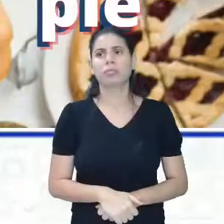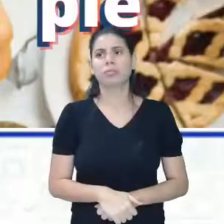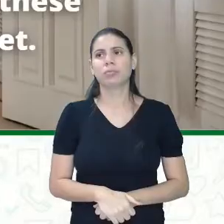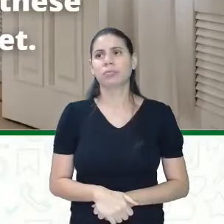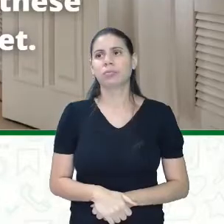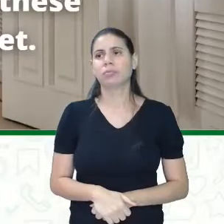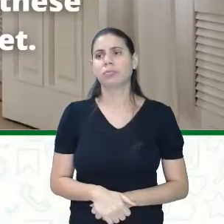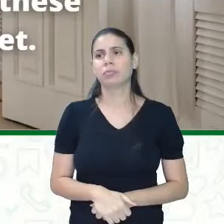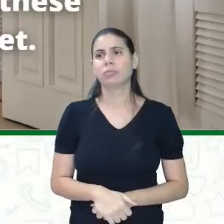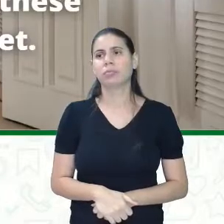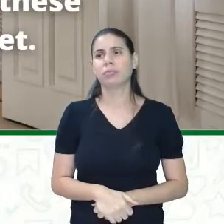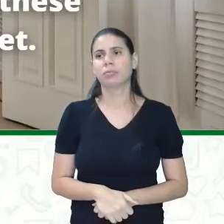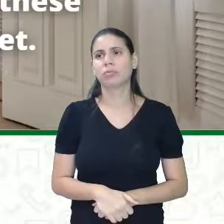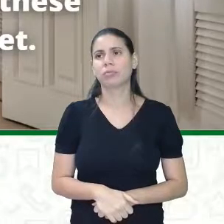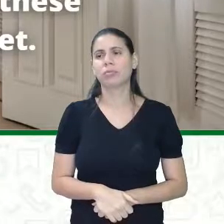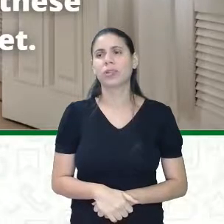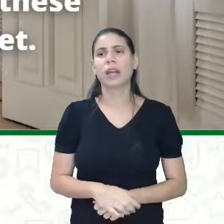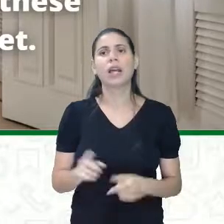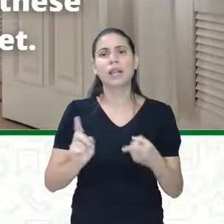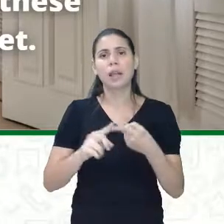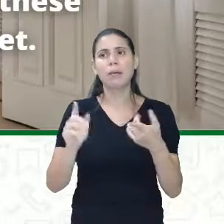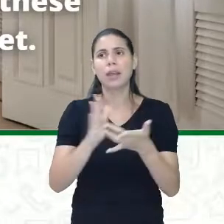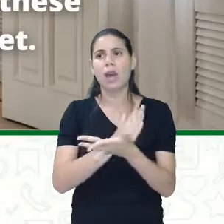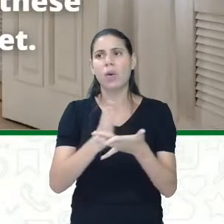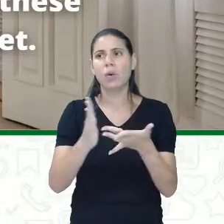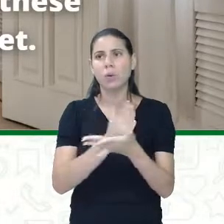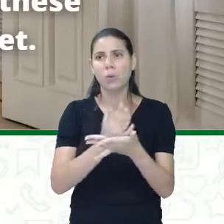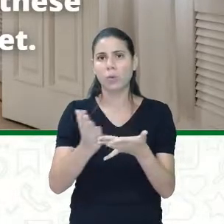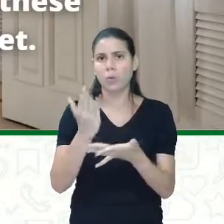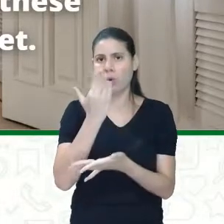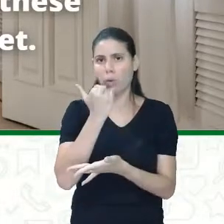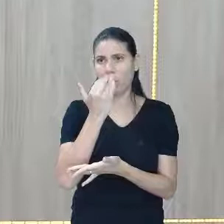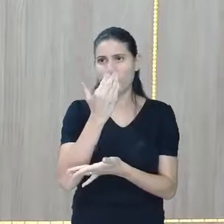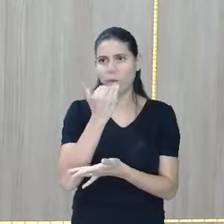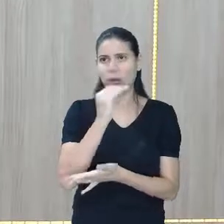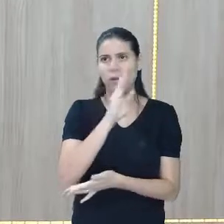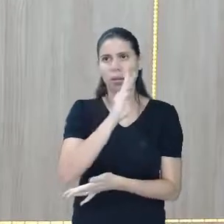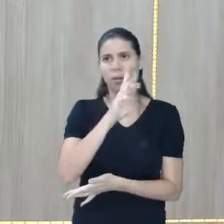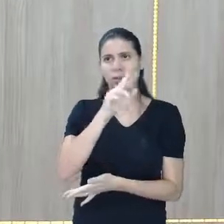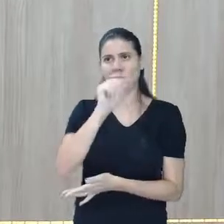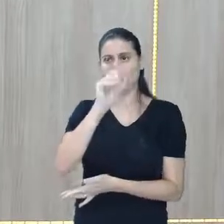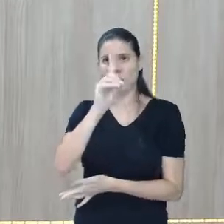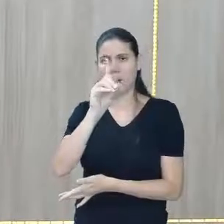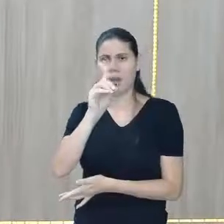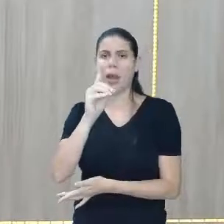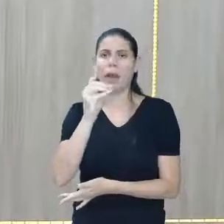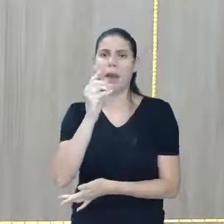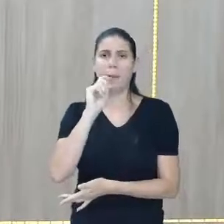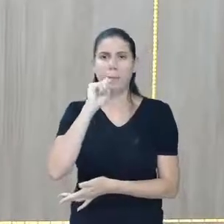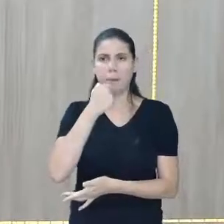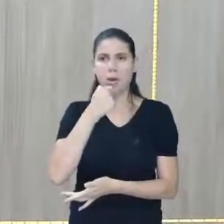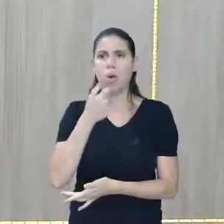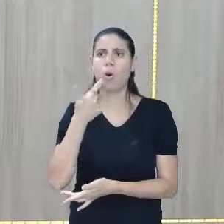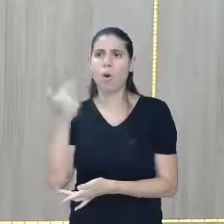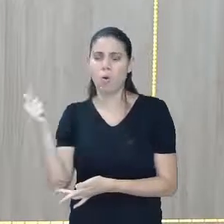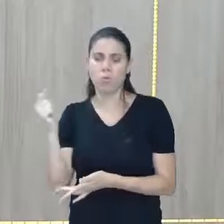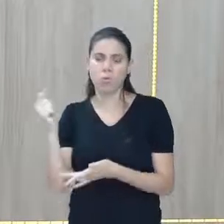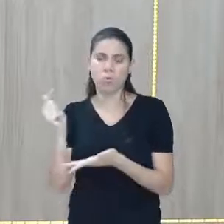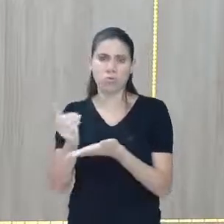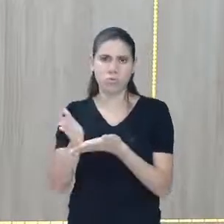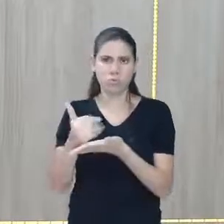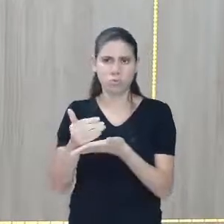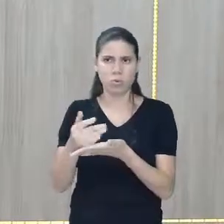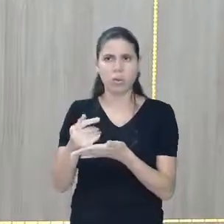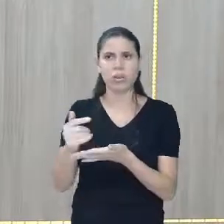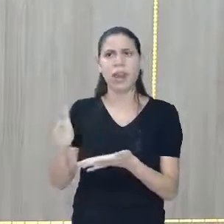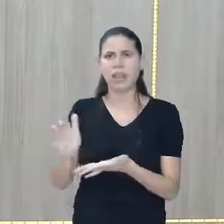Olha lá, temos aqui agora algumas comidinhas, gente, ó. Bread, que é pão, pie, que é torta. Vamos ver outras comidinhas de padaria, aquelas padarias bem